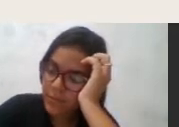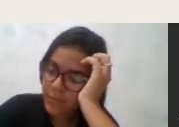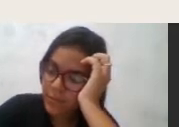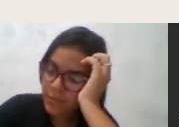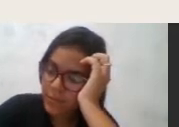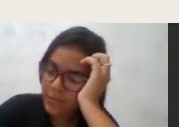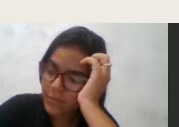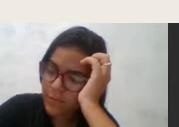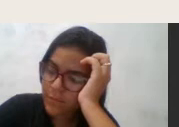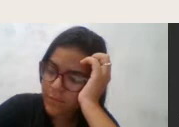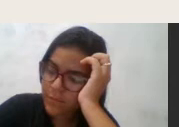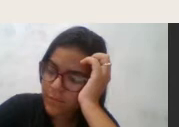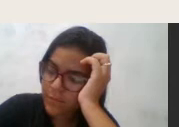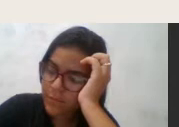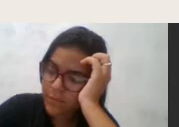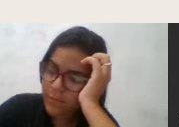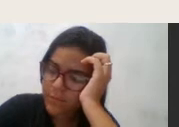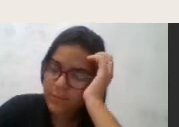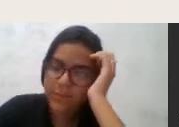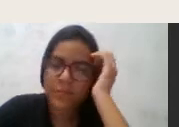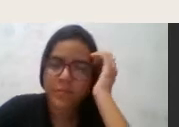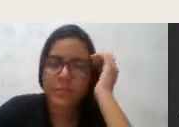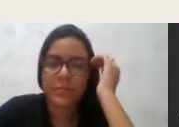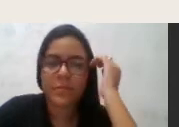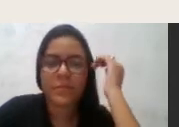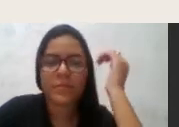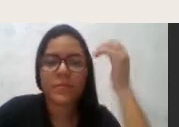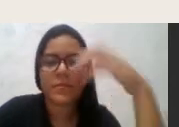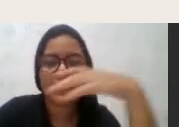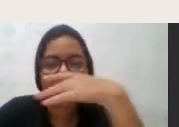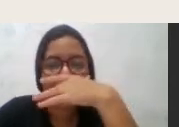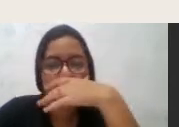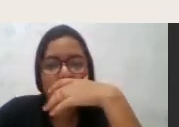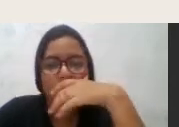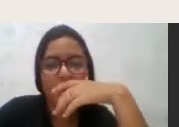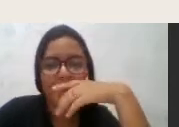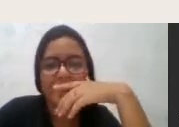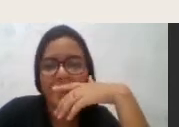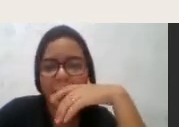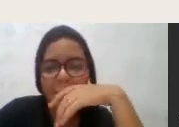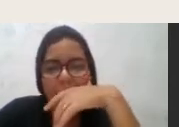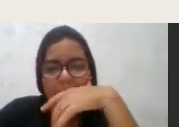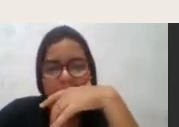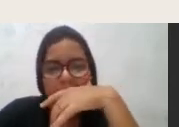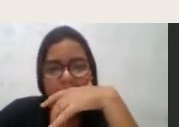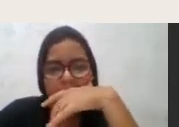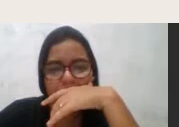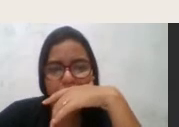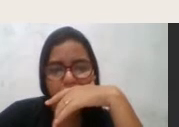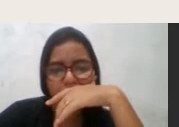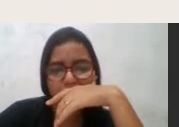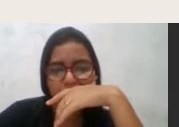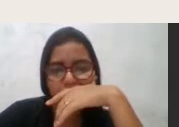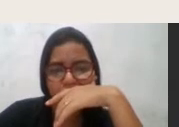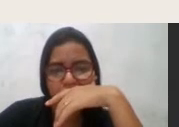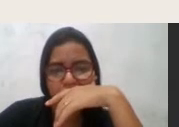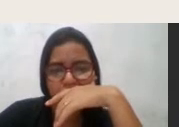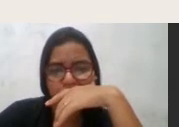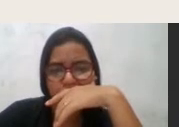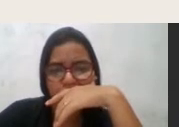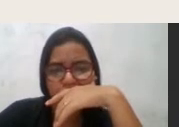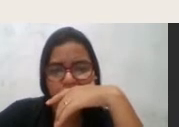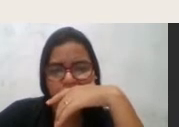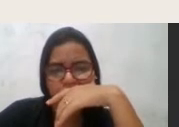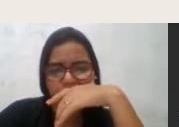ok? Solos que têm a VIB média, a gente considera que está com a VIB entre 5 e 15 milímetros por hora, tá?